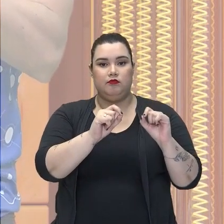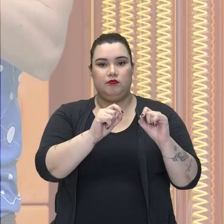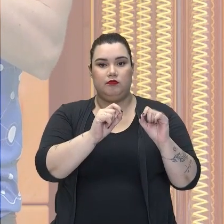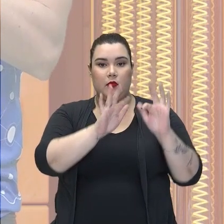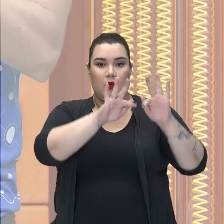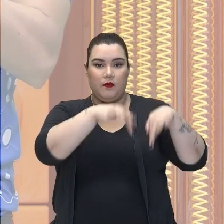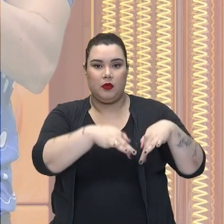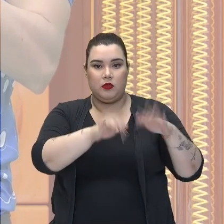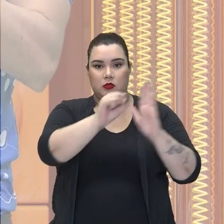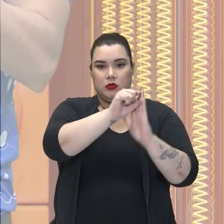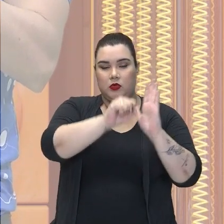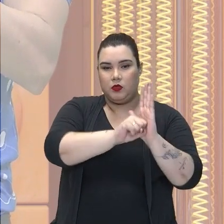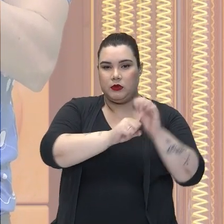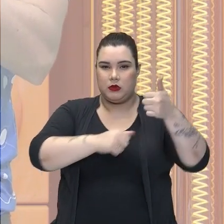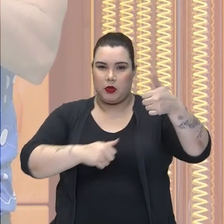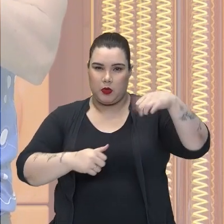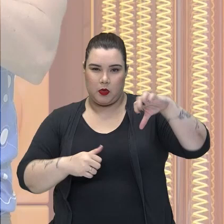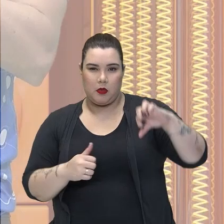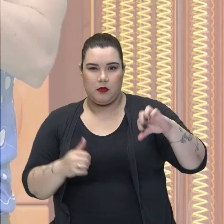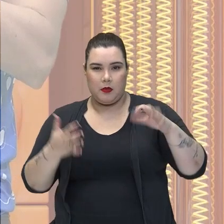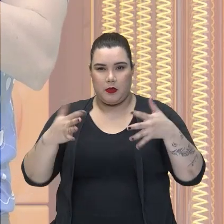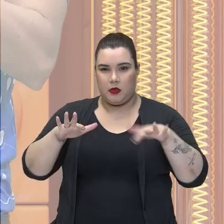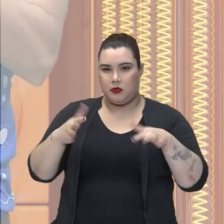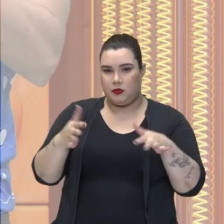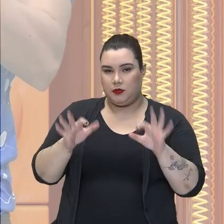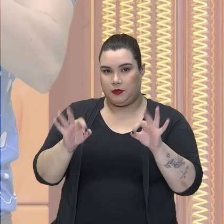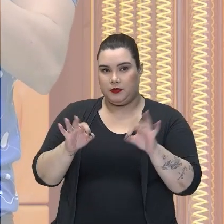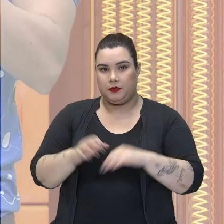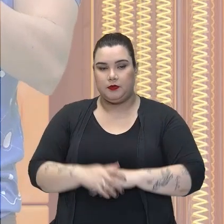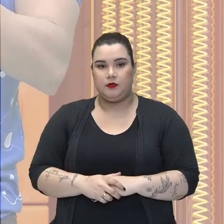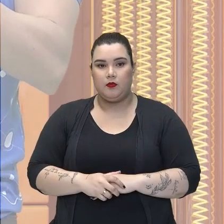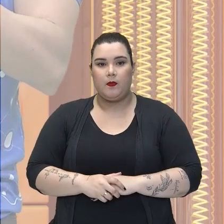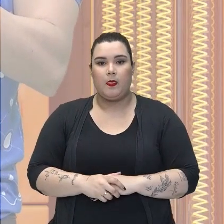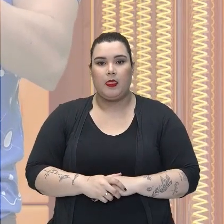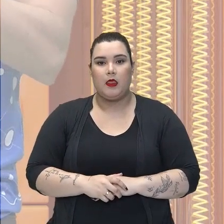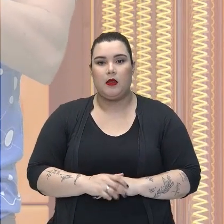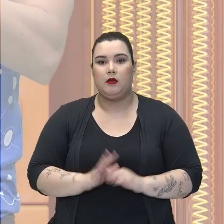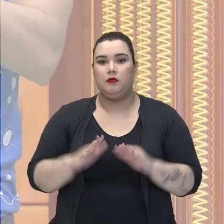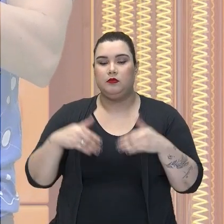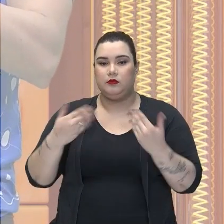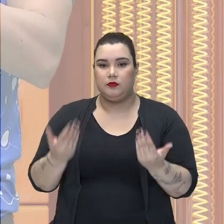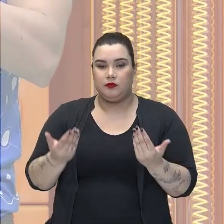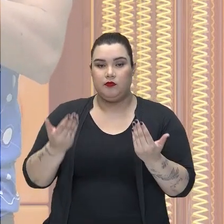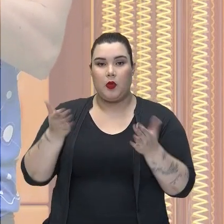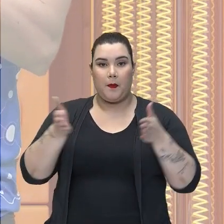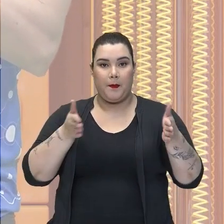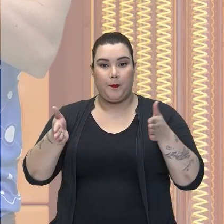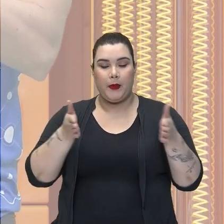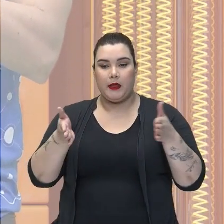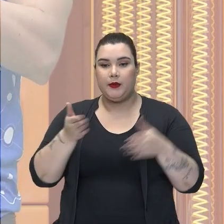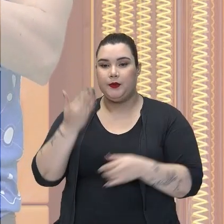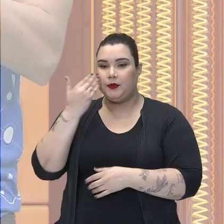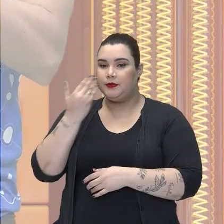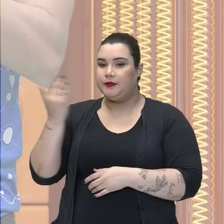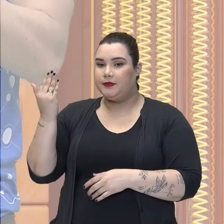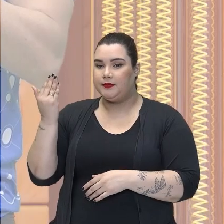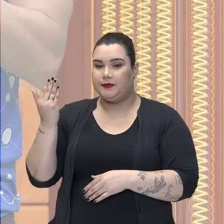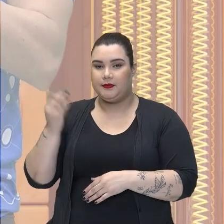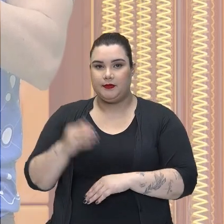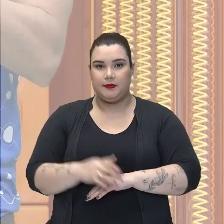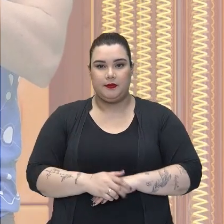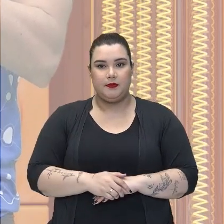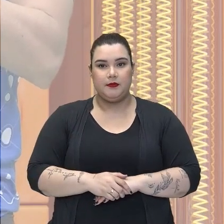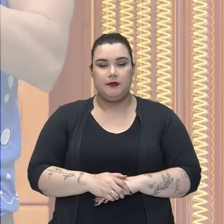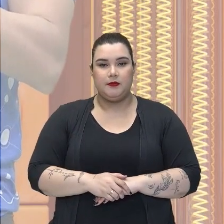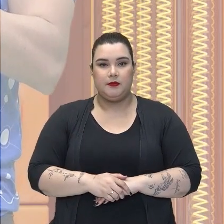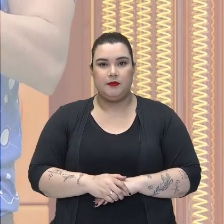ao fim do século XIX, tá? Até o fim do século XIX. Então começa lá na segunda metade do século XVIII e vai até o fim do